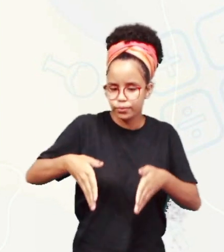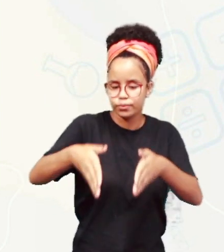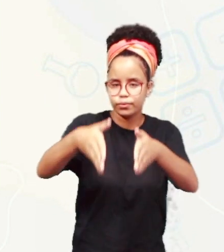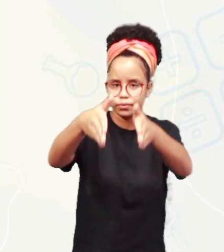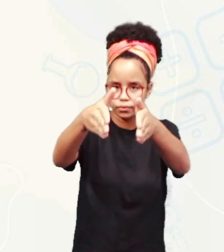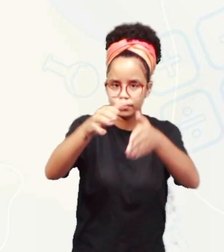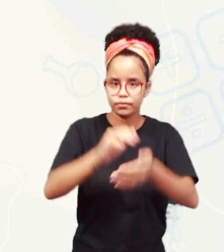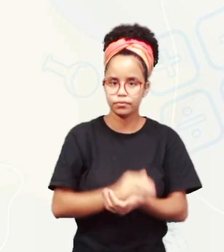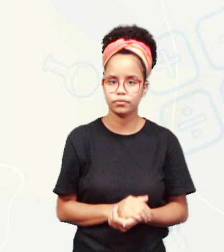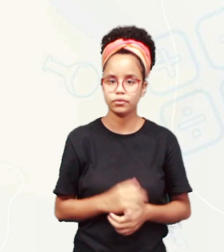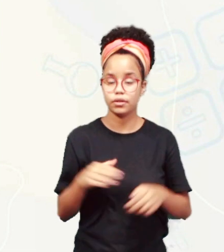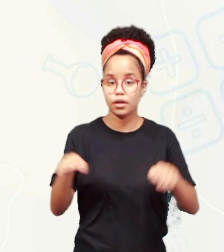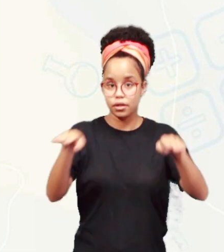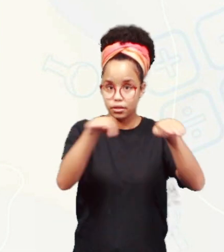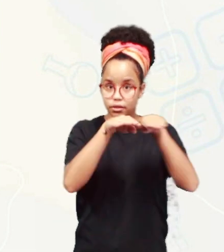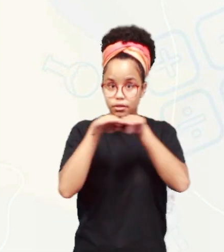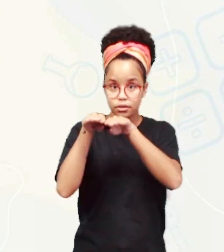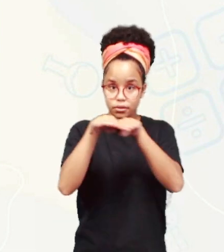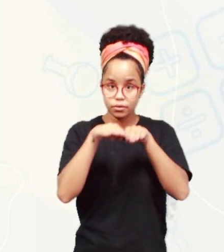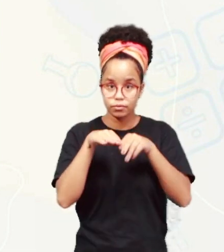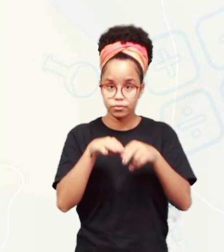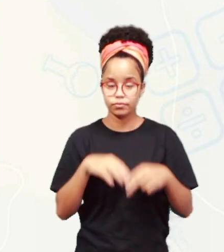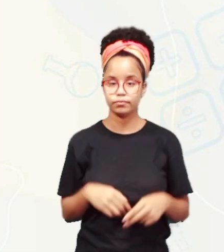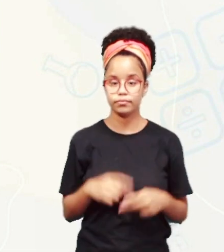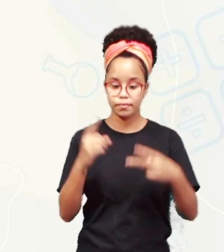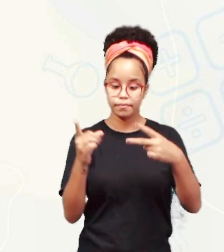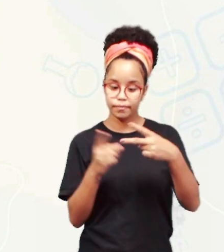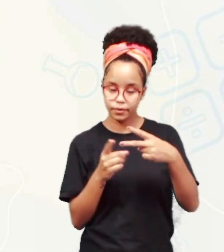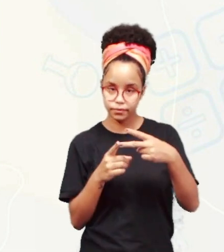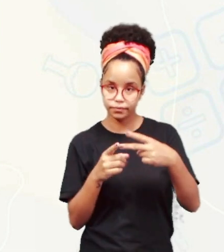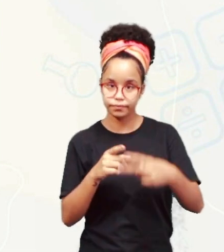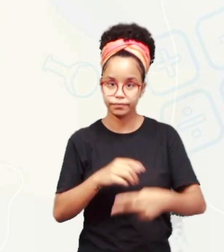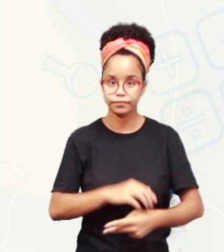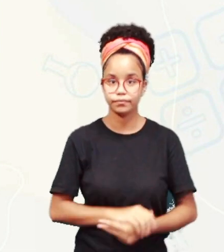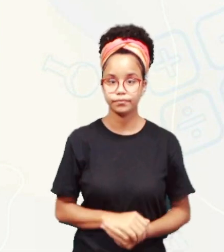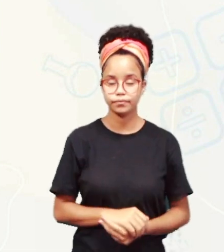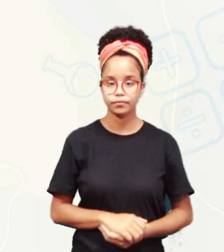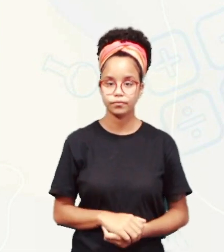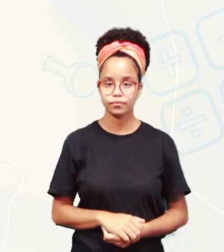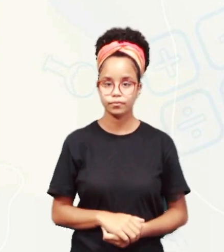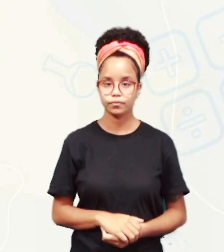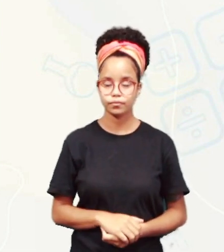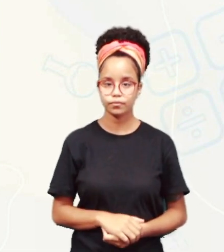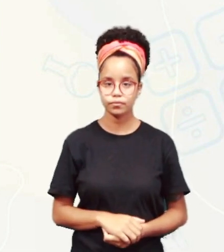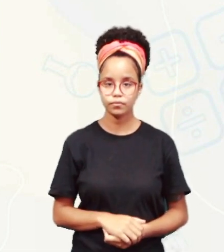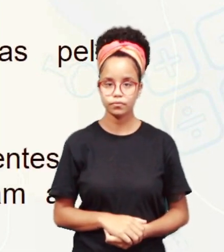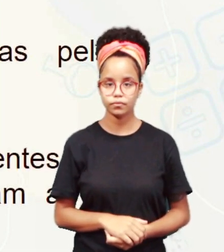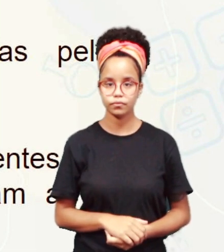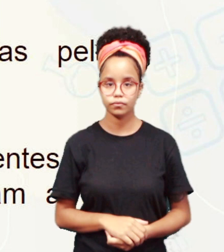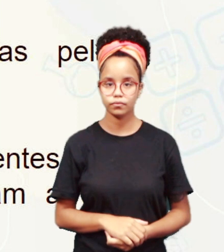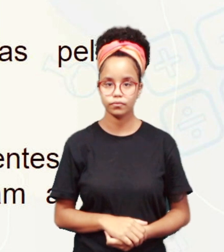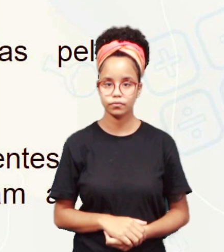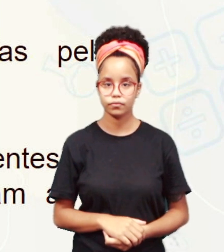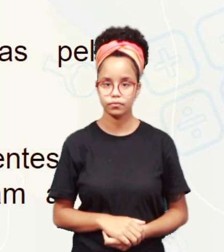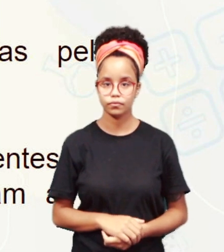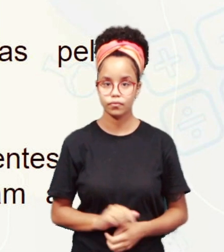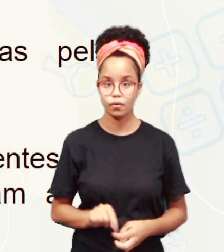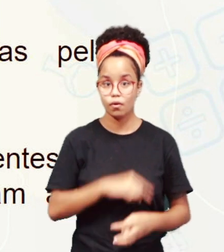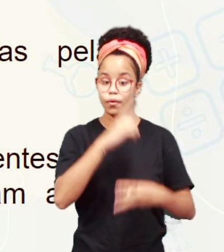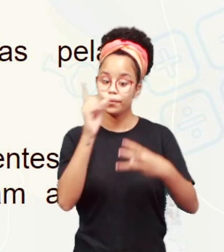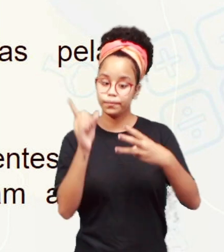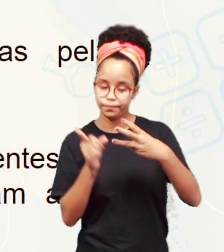velocidade então ele está em equilíbrio mecânico dinâmico e o